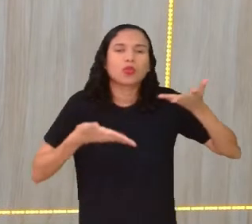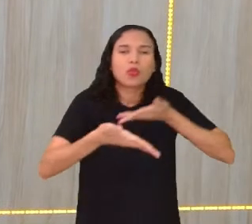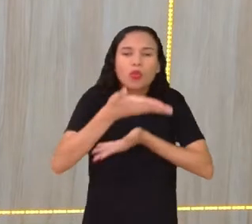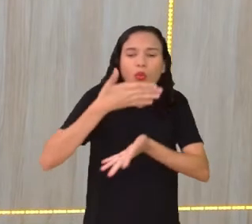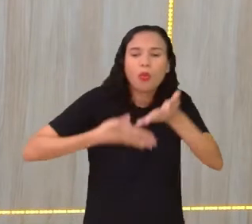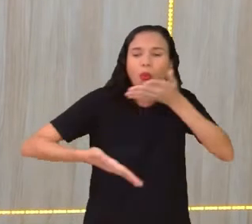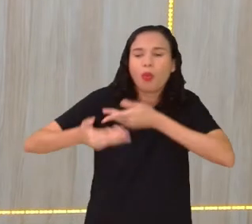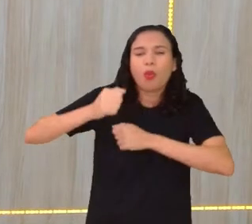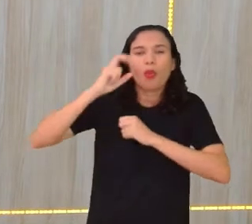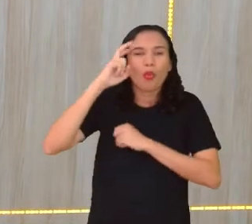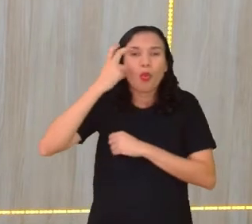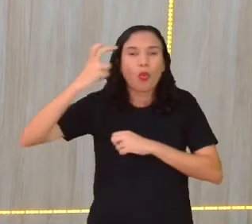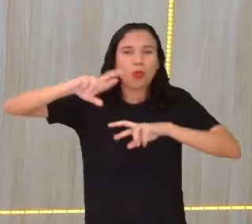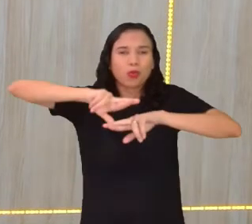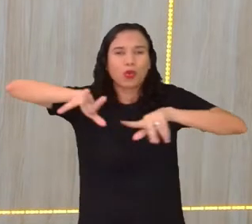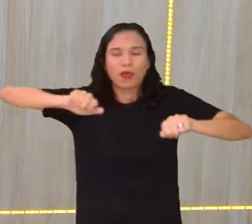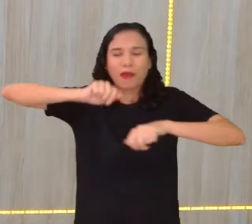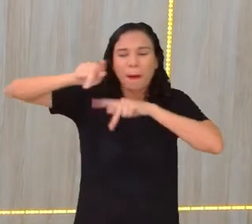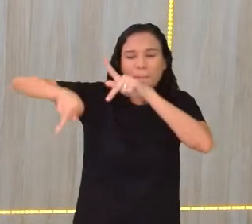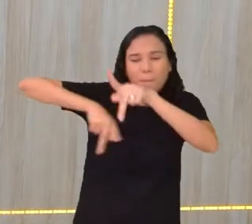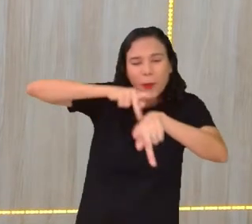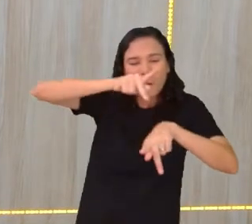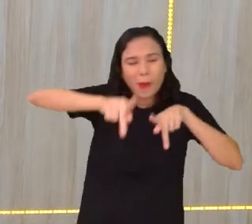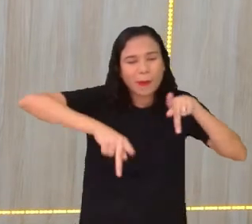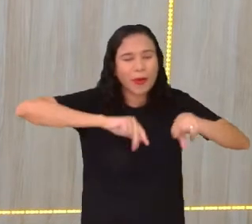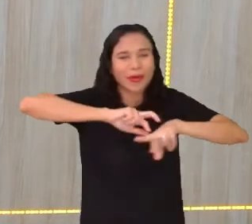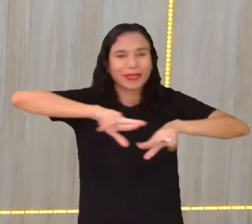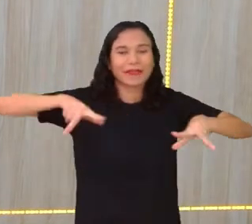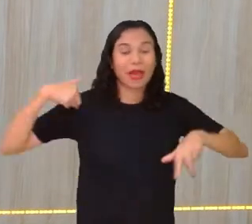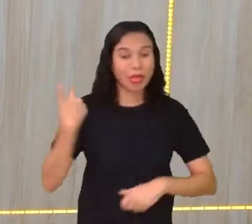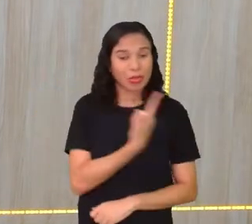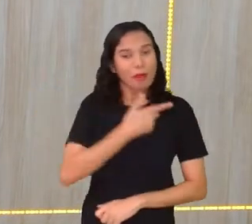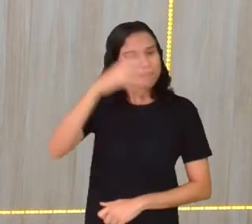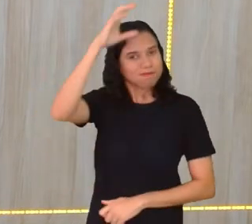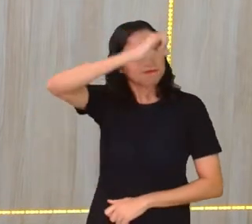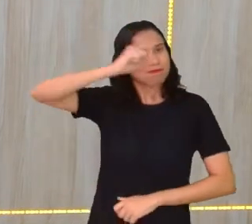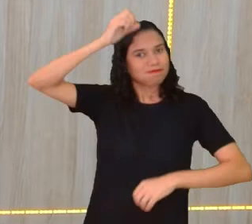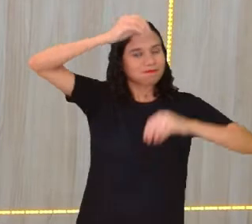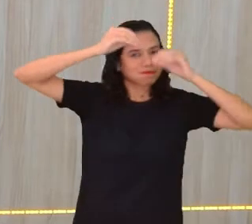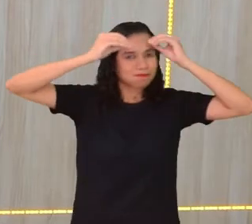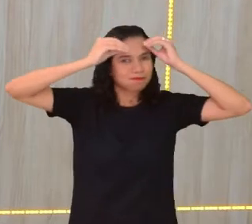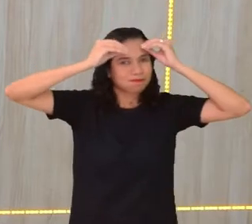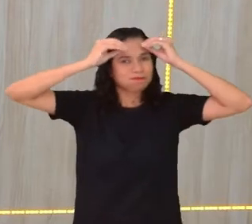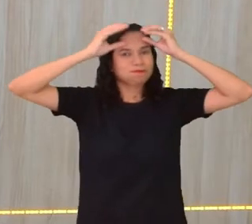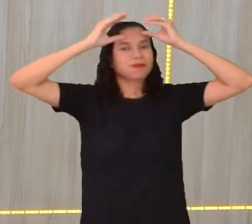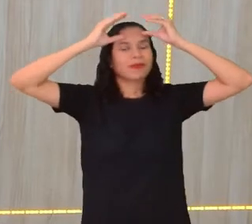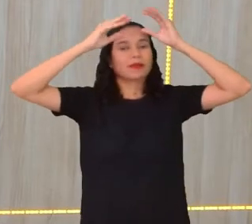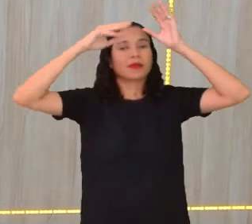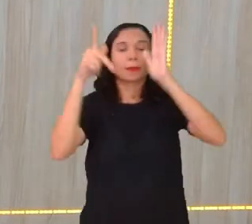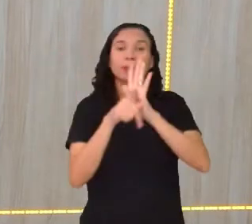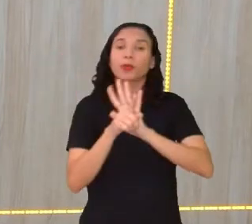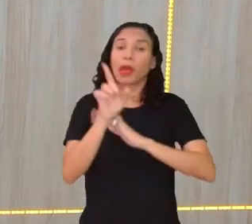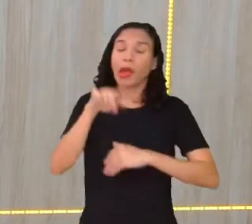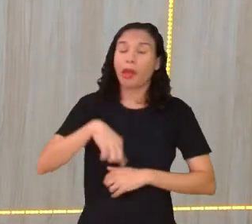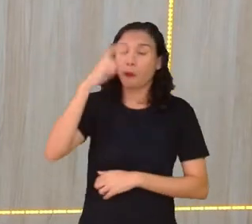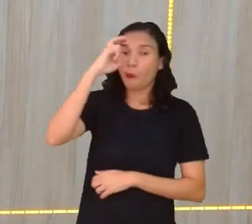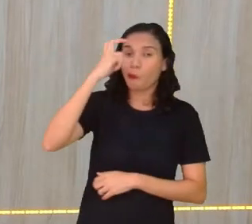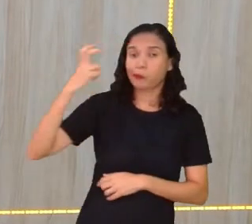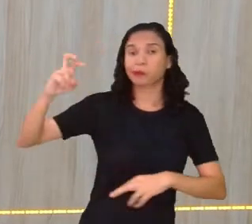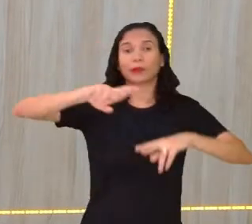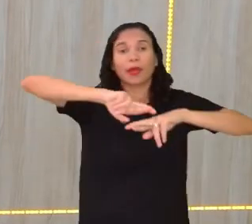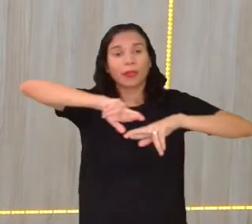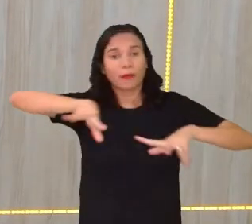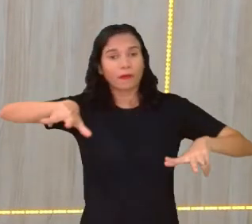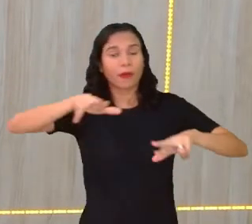culturas diferentes gera na gente, né, um aprendizado, né, porque a gente vai entrar em contato com culturas diferentes,